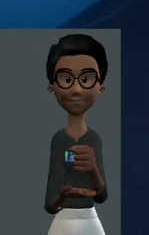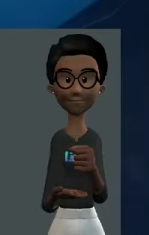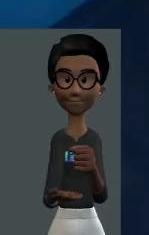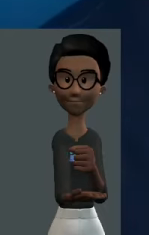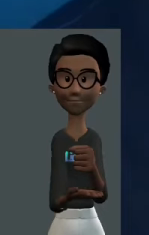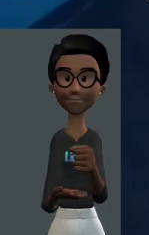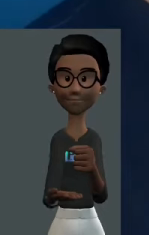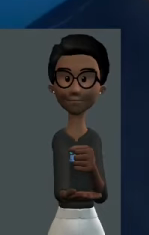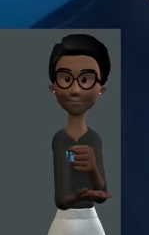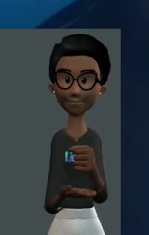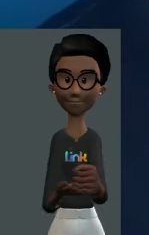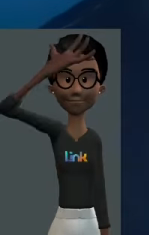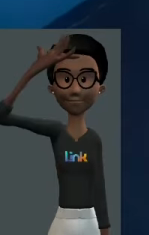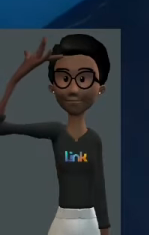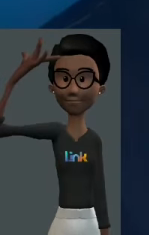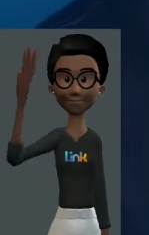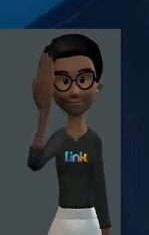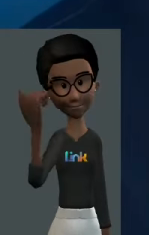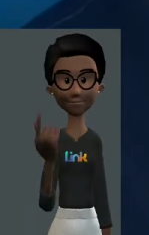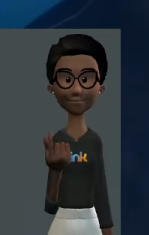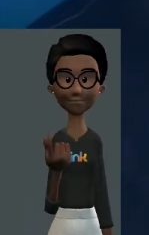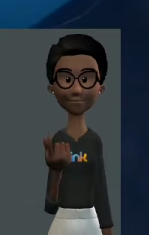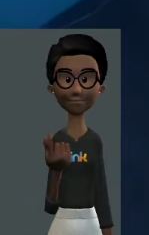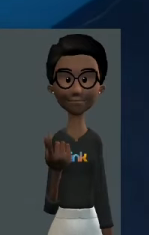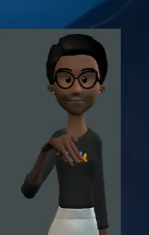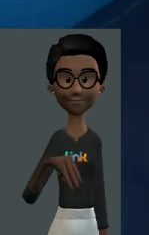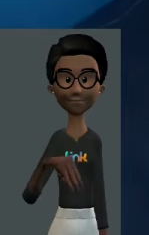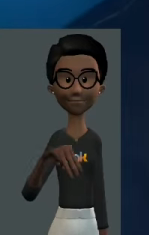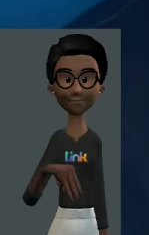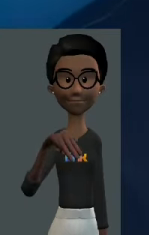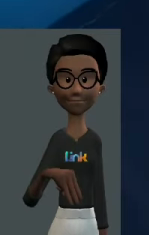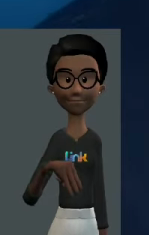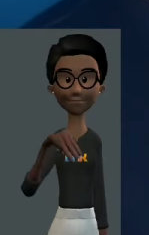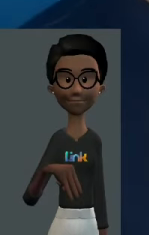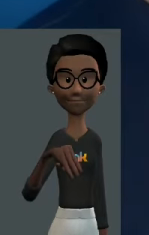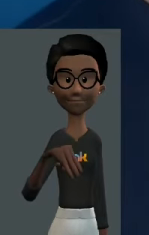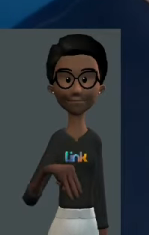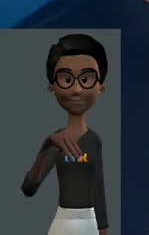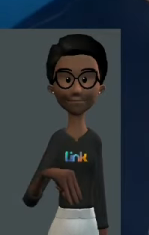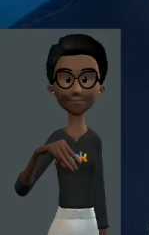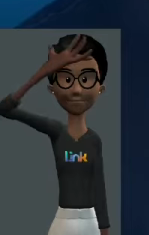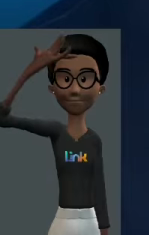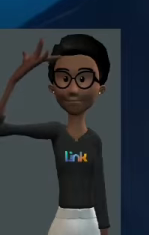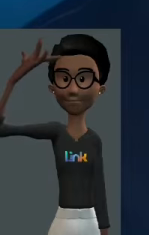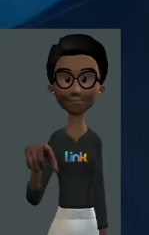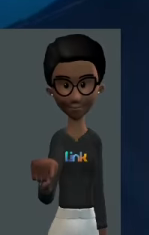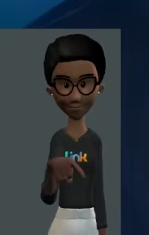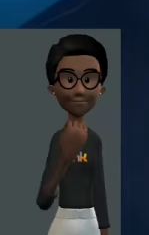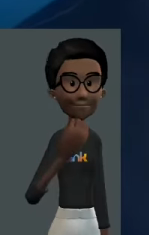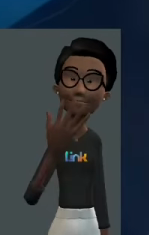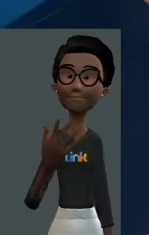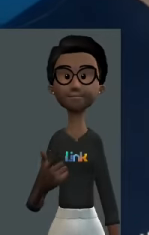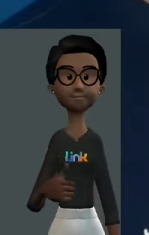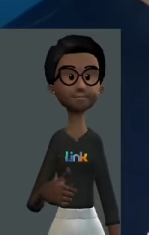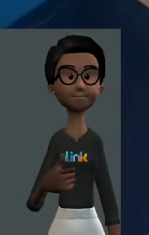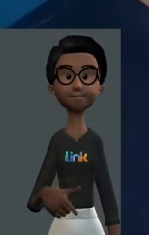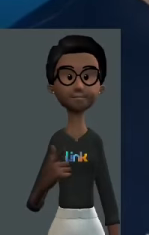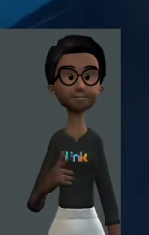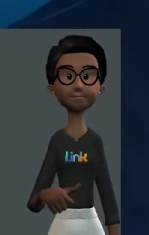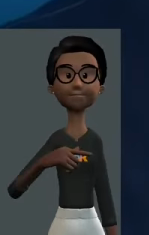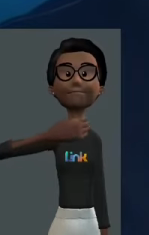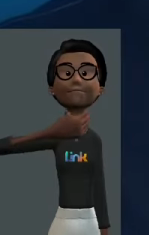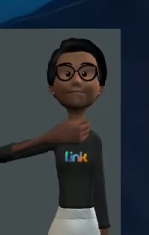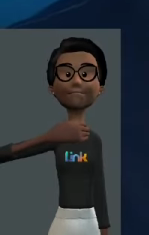textos muito bons, ela lê muitos livros, ela consegue produzir redações muito boas, textos de opiniões muito bons,